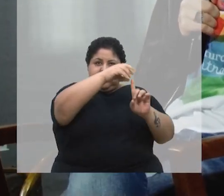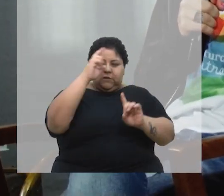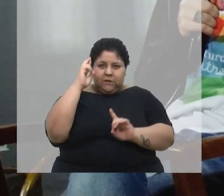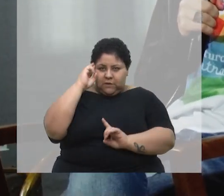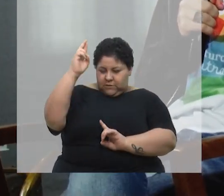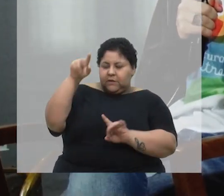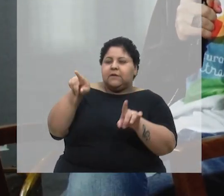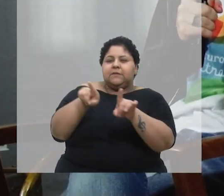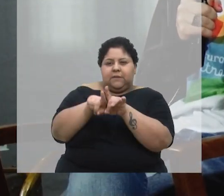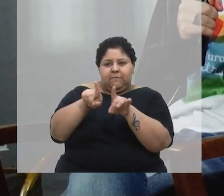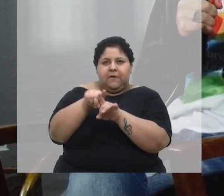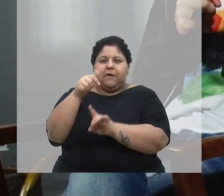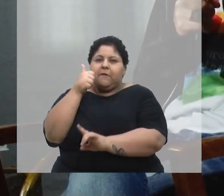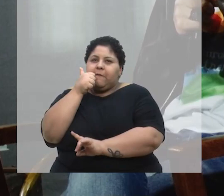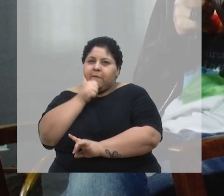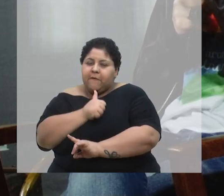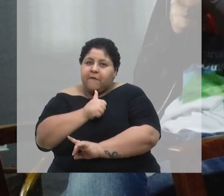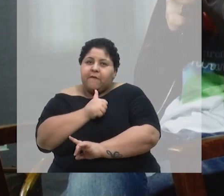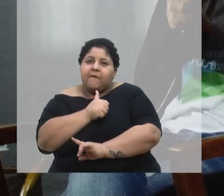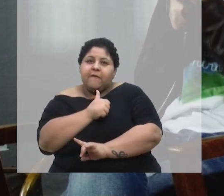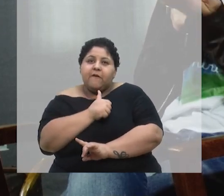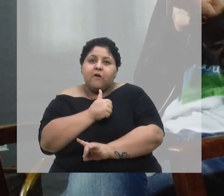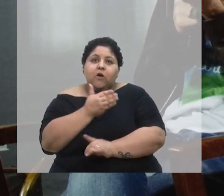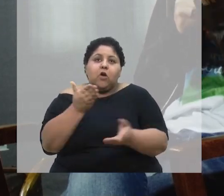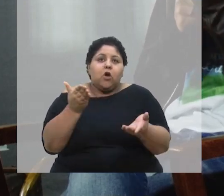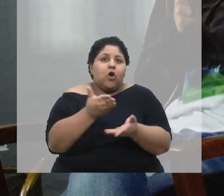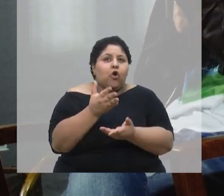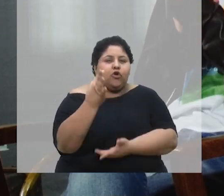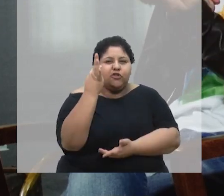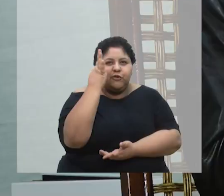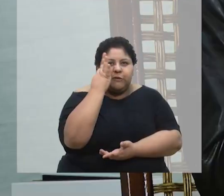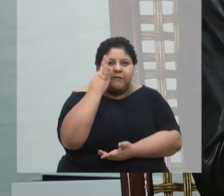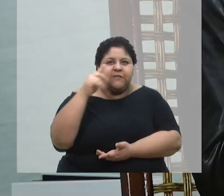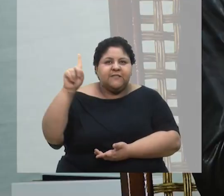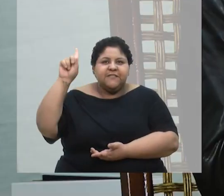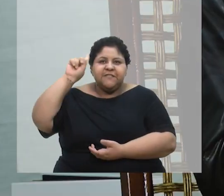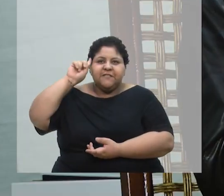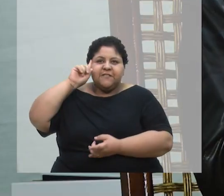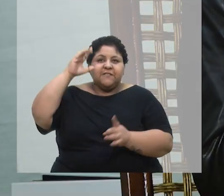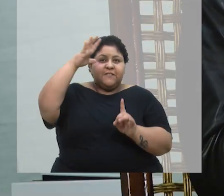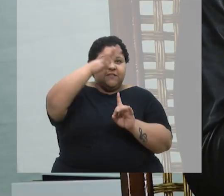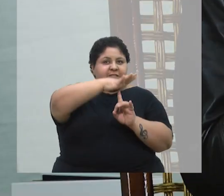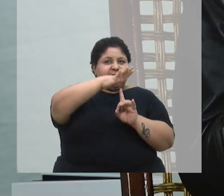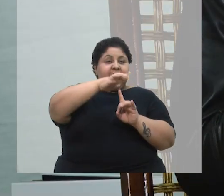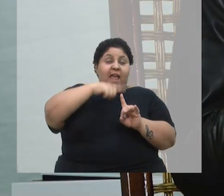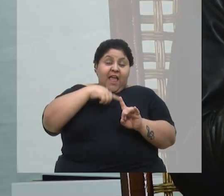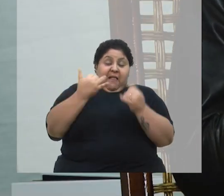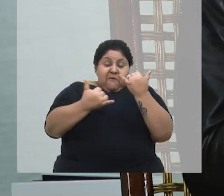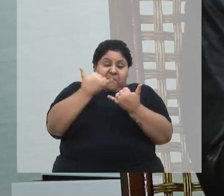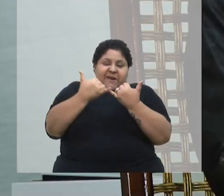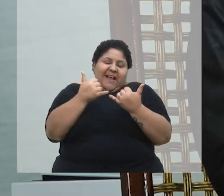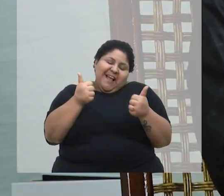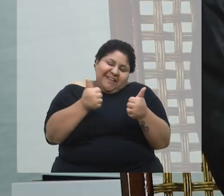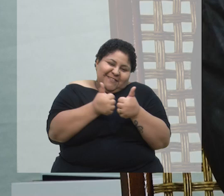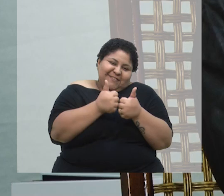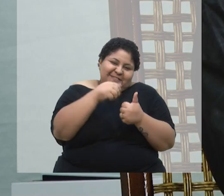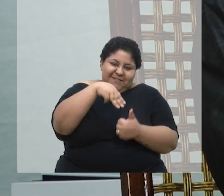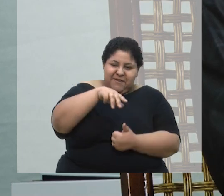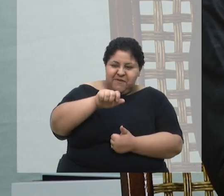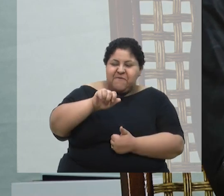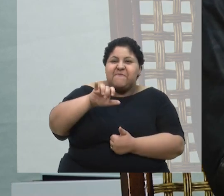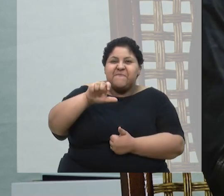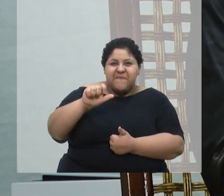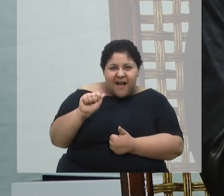também mulher, e que ela está presente diariamente na feira. Eu tenho brincado com ela, com a